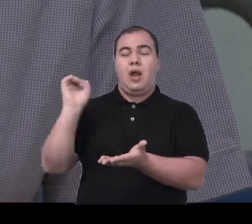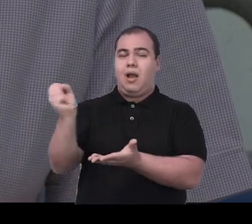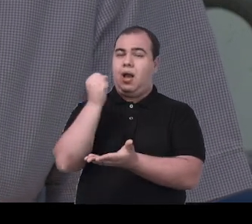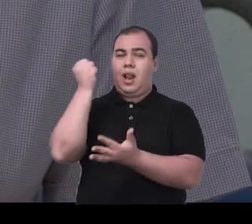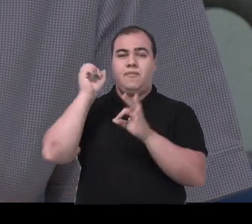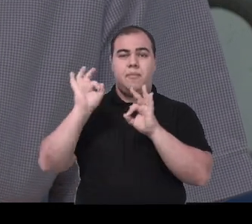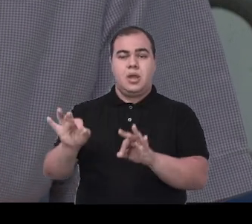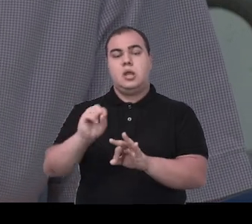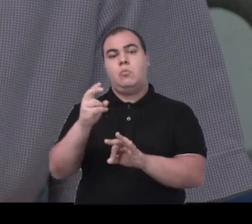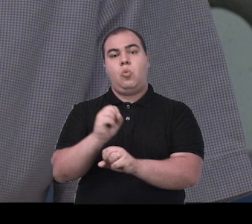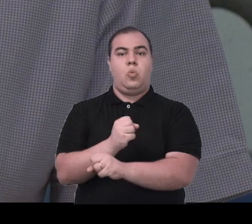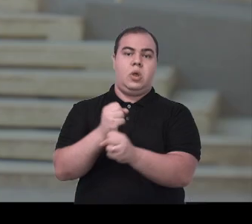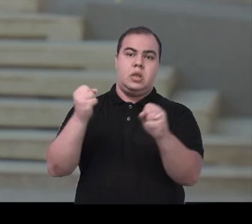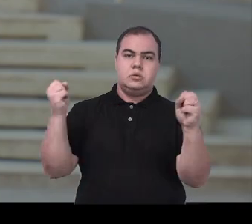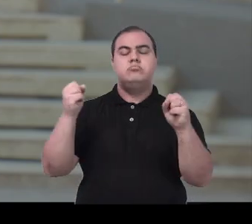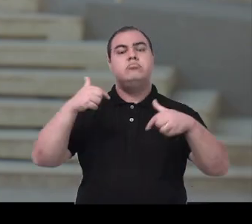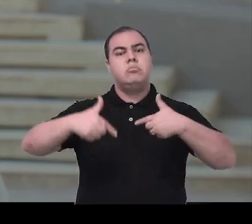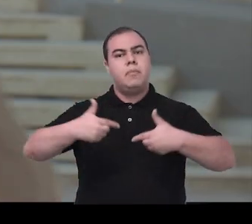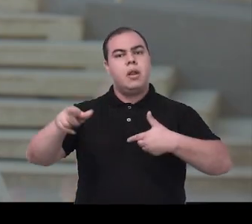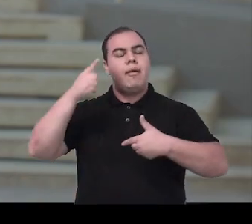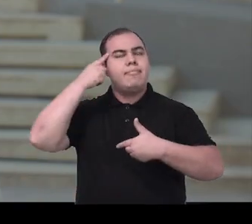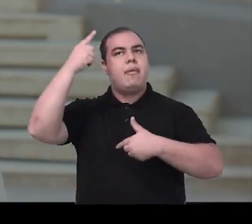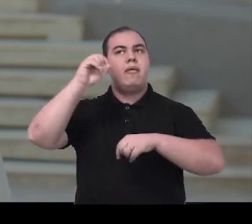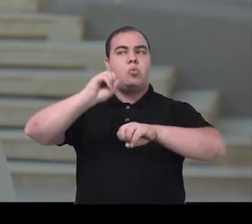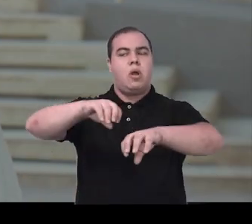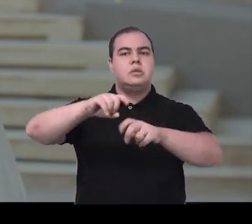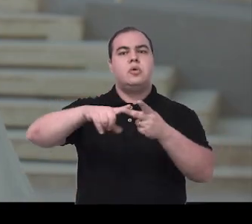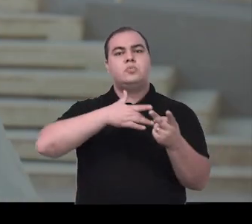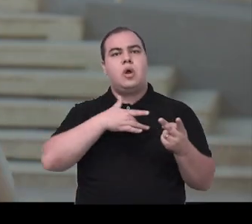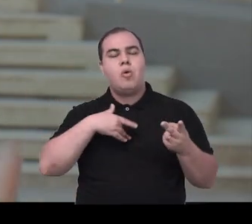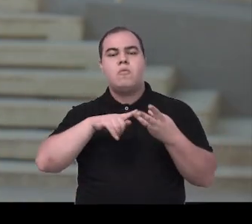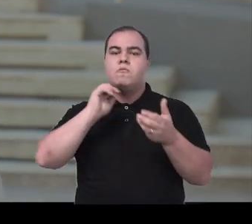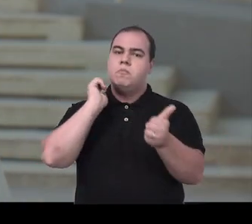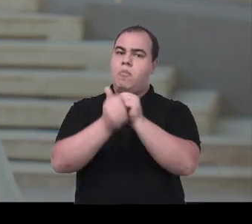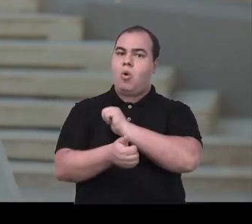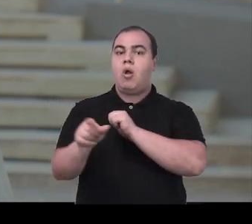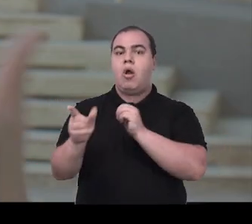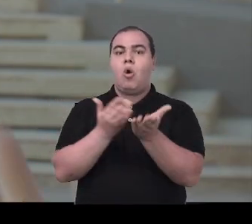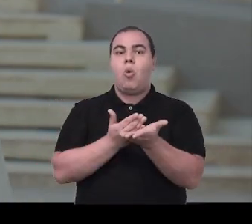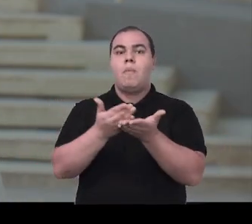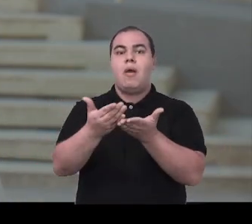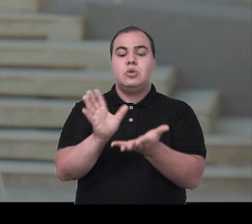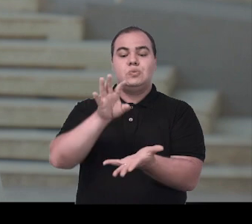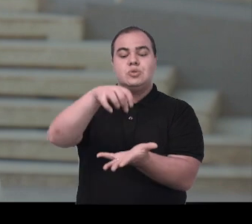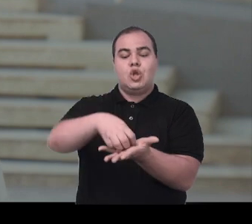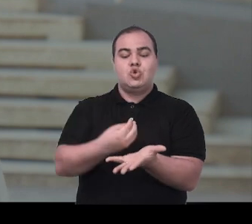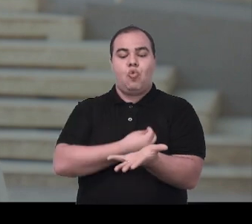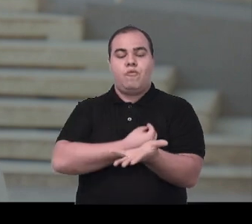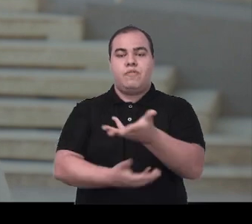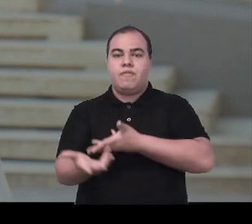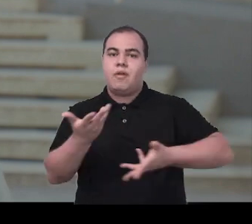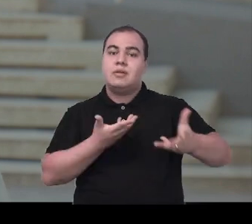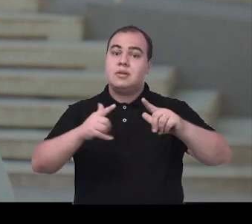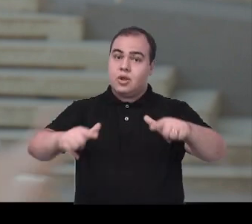casos gravíssimos, a crise. Trabalhando com a ideia da educação, da saúde, do esporte, quando nasce um centro de convivência e